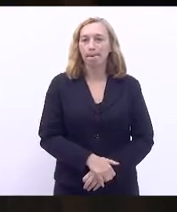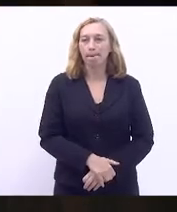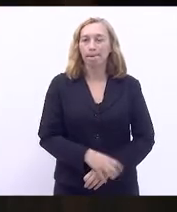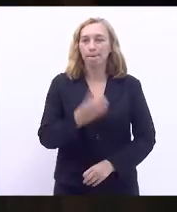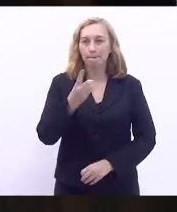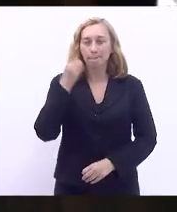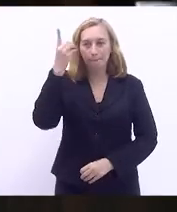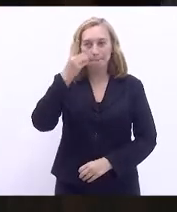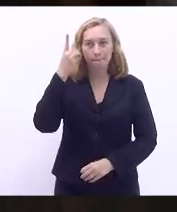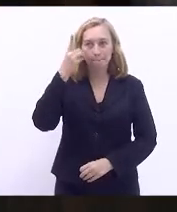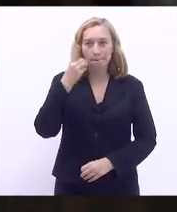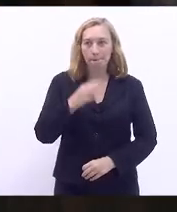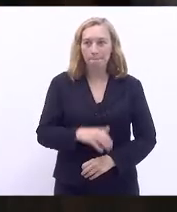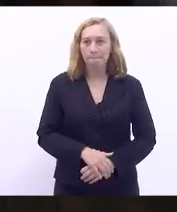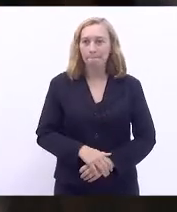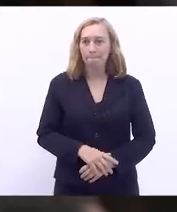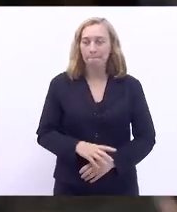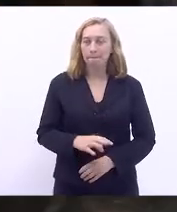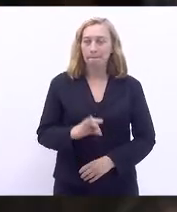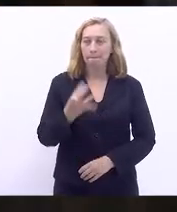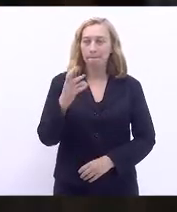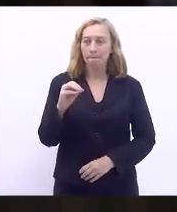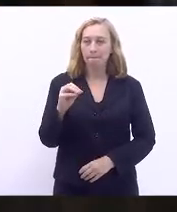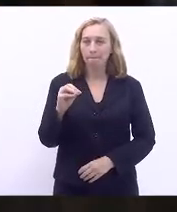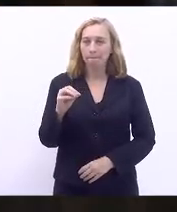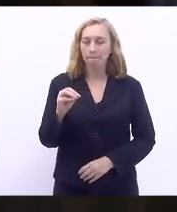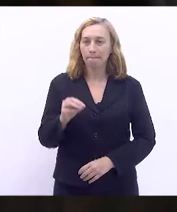Deputado Tiago Pampolha.